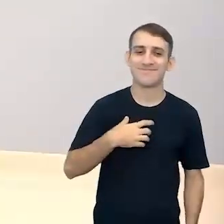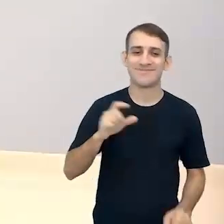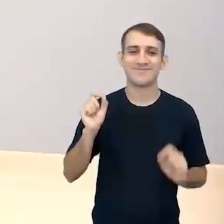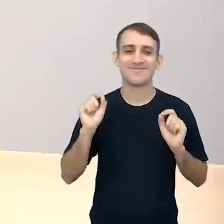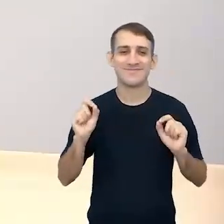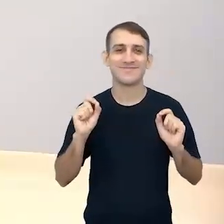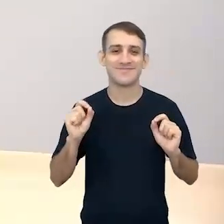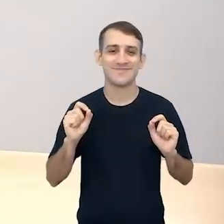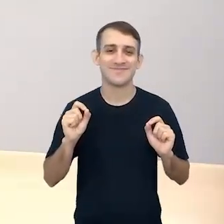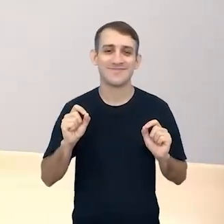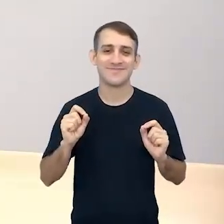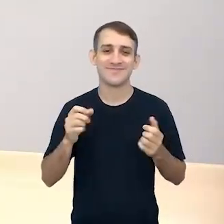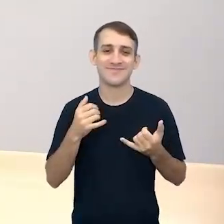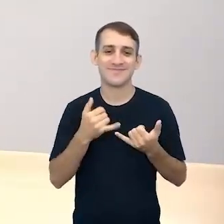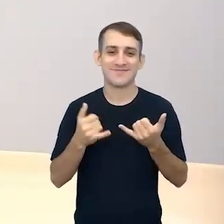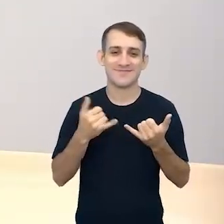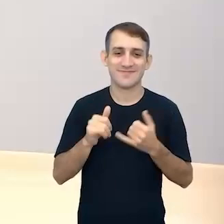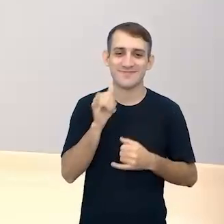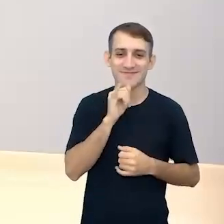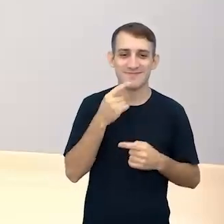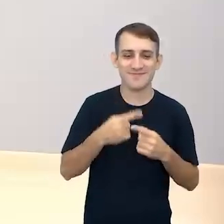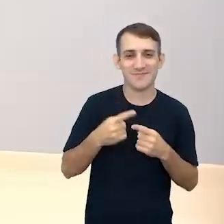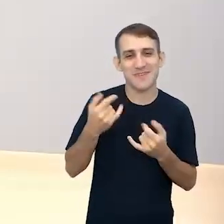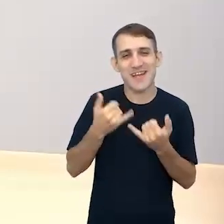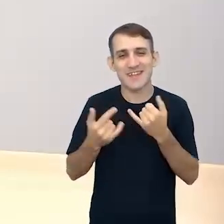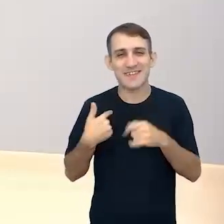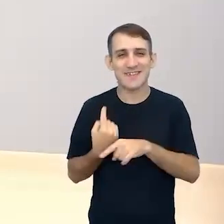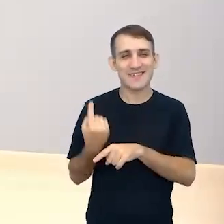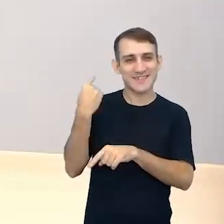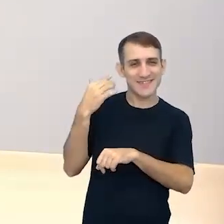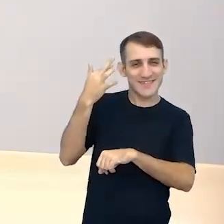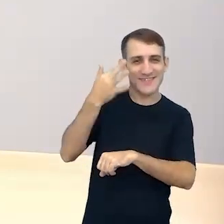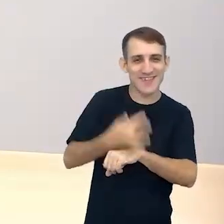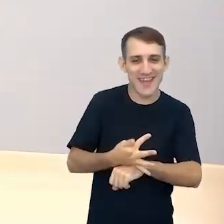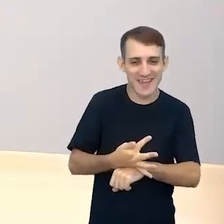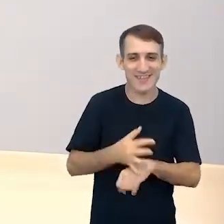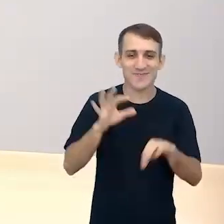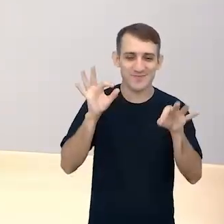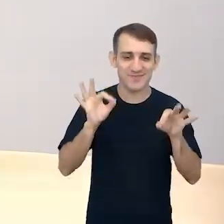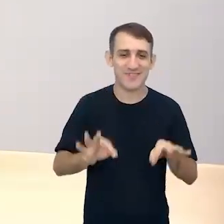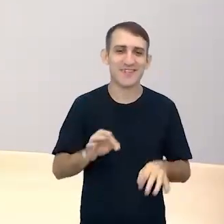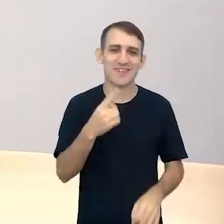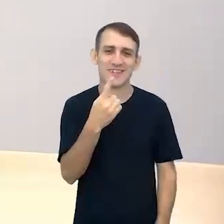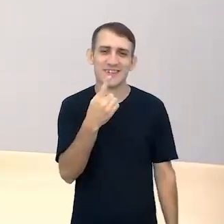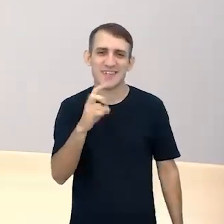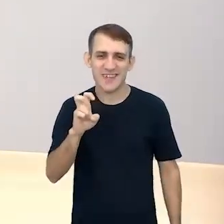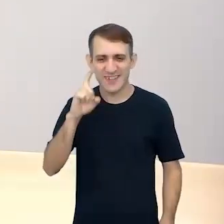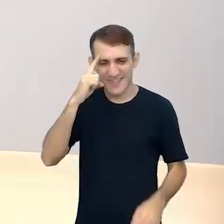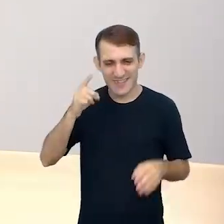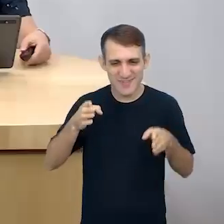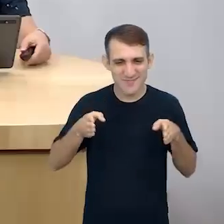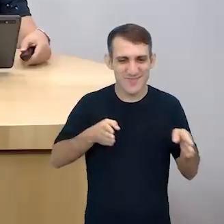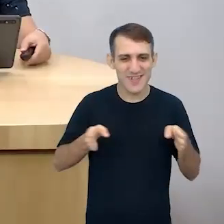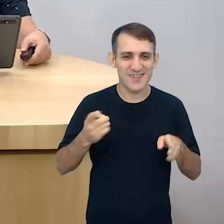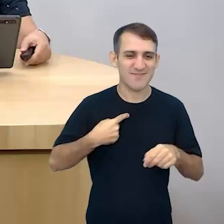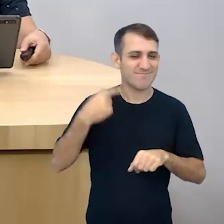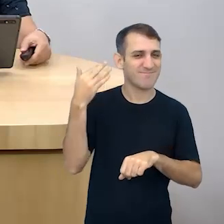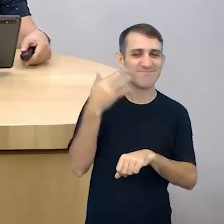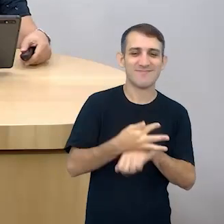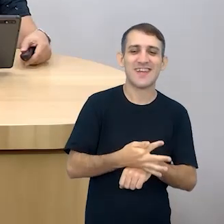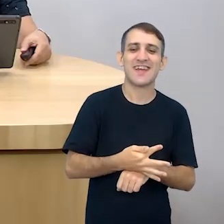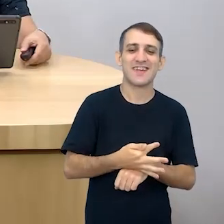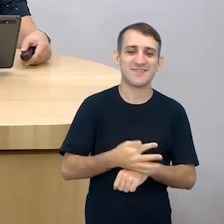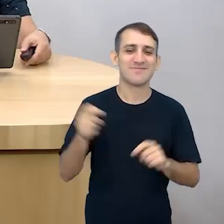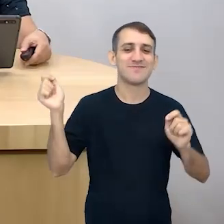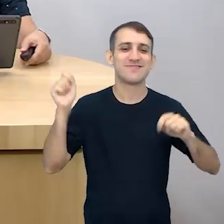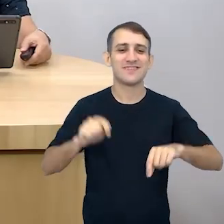assim, porque eu estava de férias, né? De férias, né? 15 dias só para dar